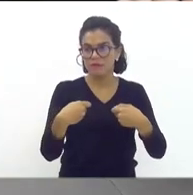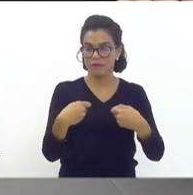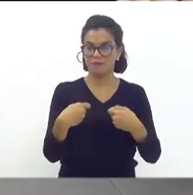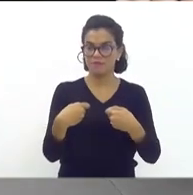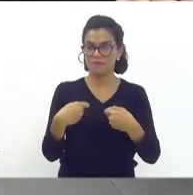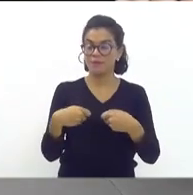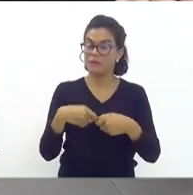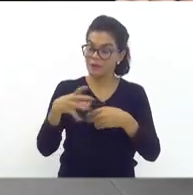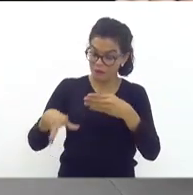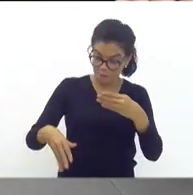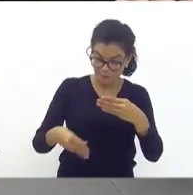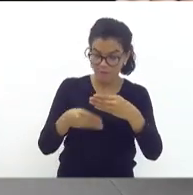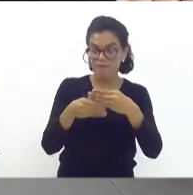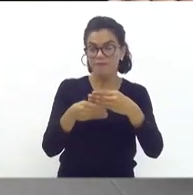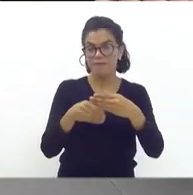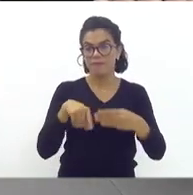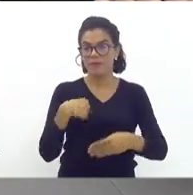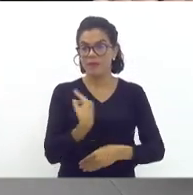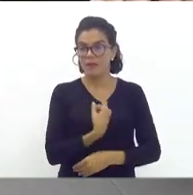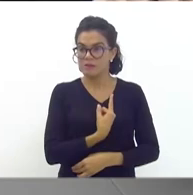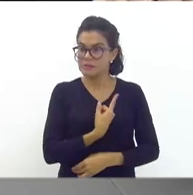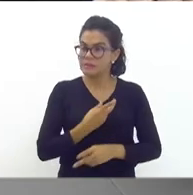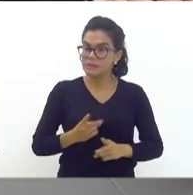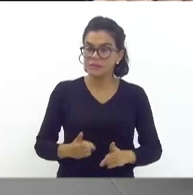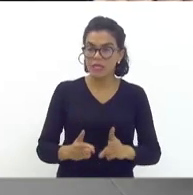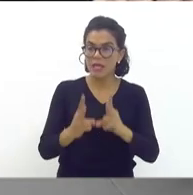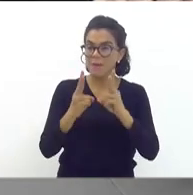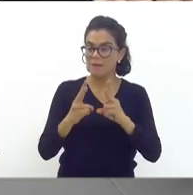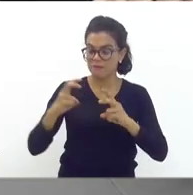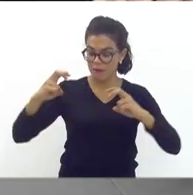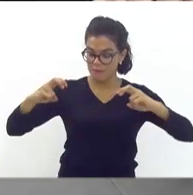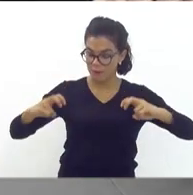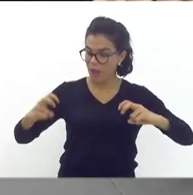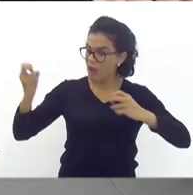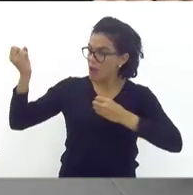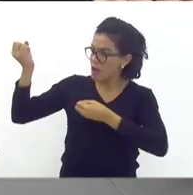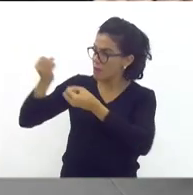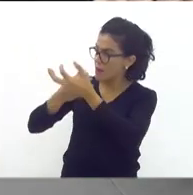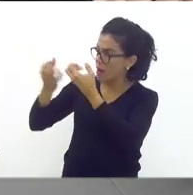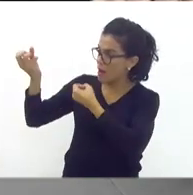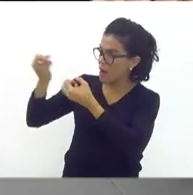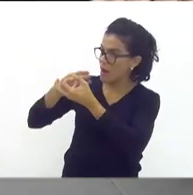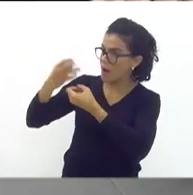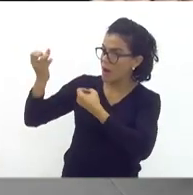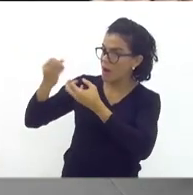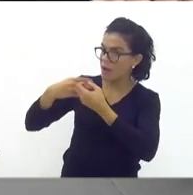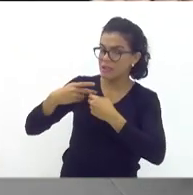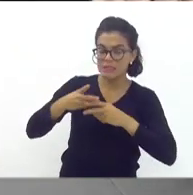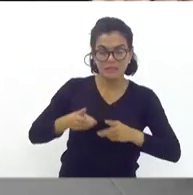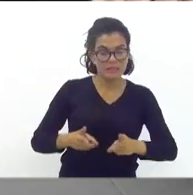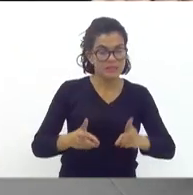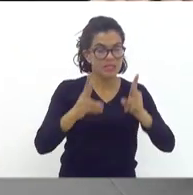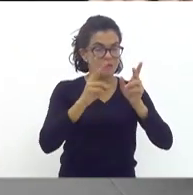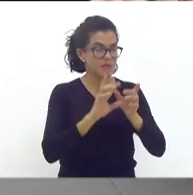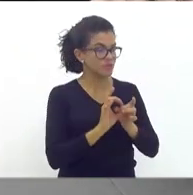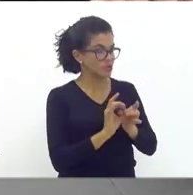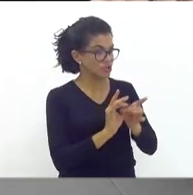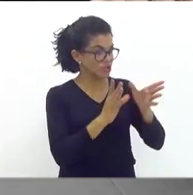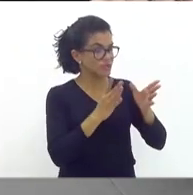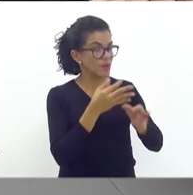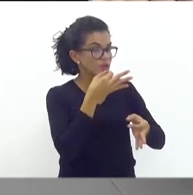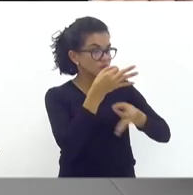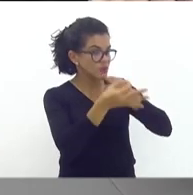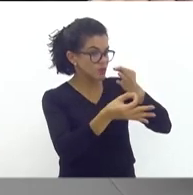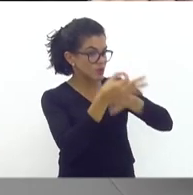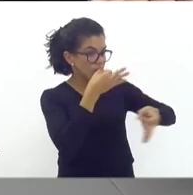reiterando a gente sempre vai ouvir vossas excelências a gente vai estar sempre à disposição das